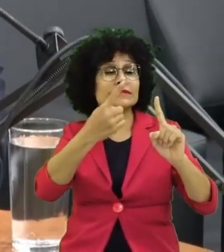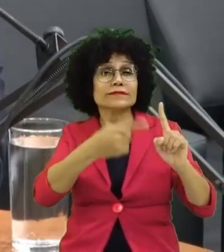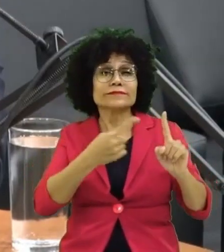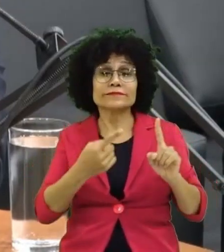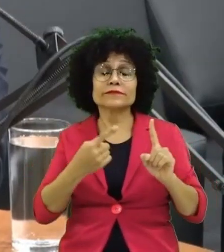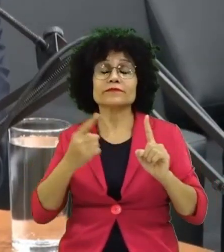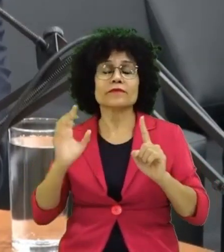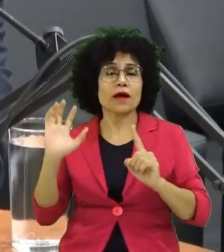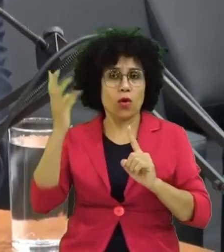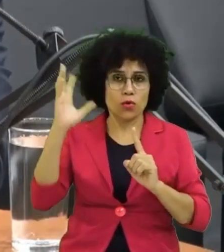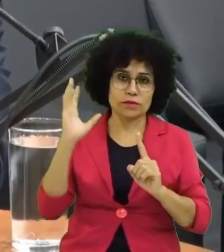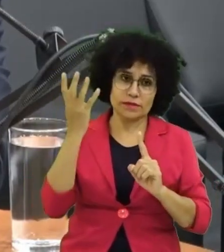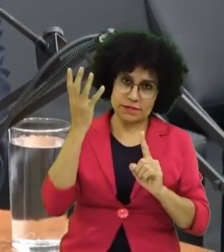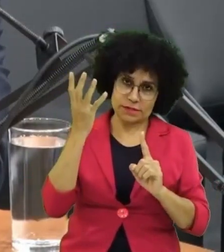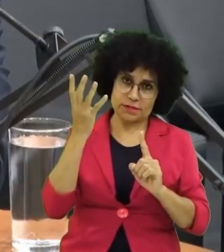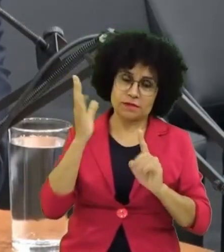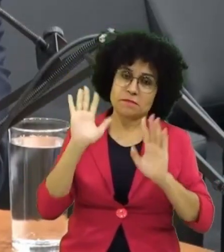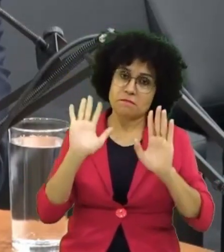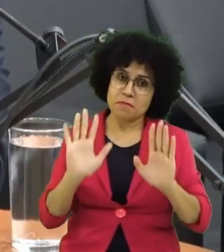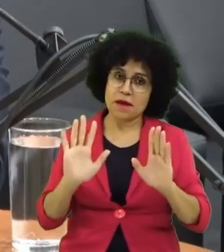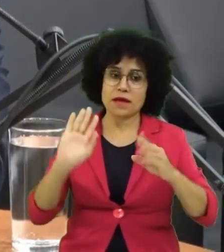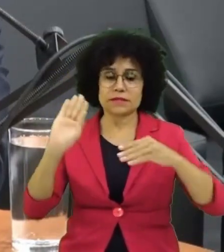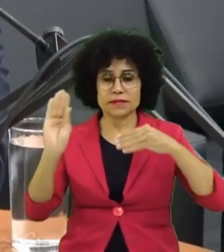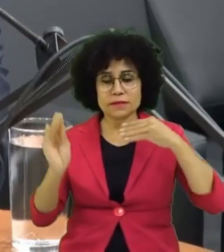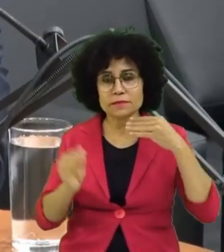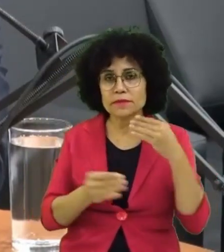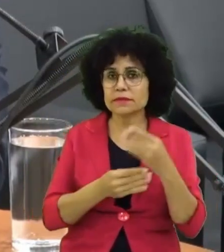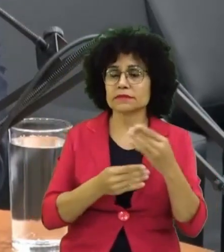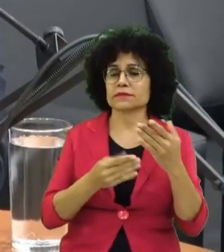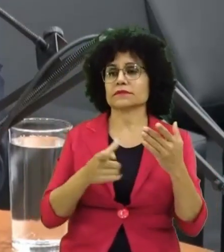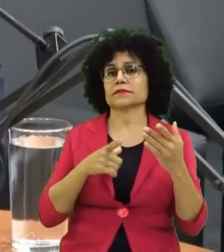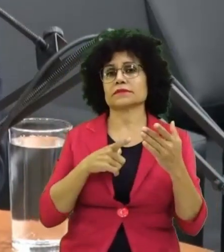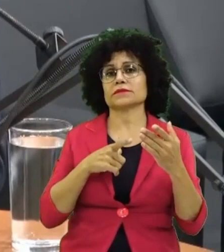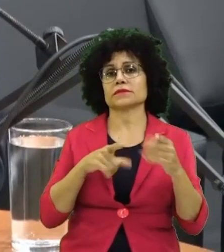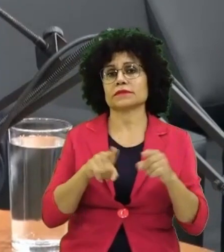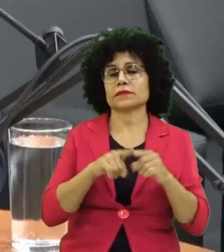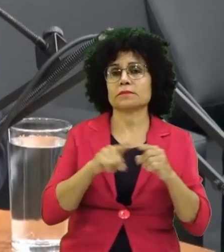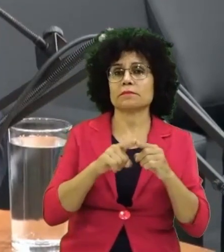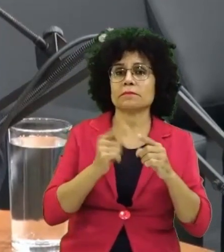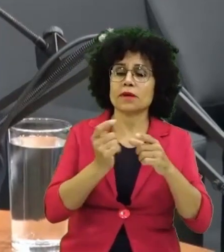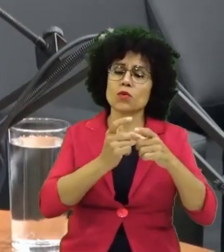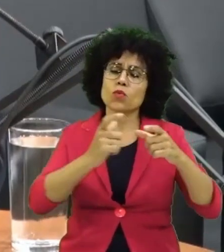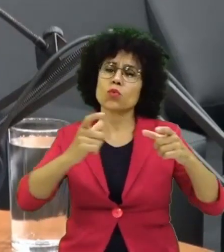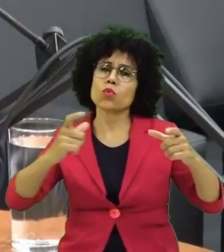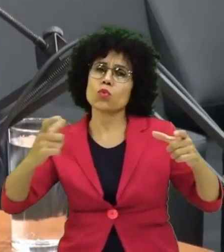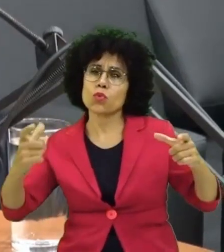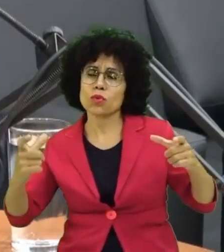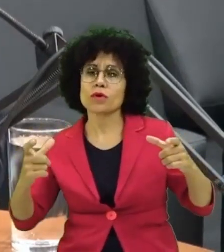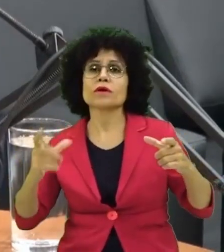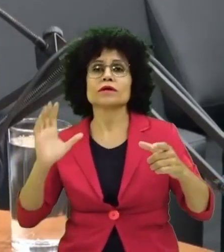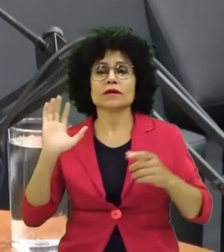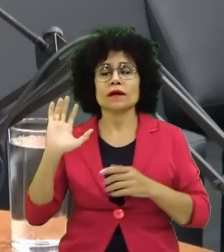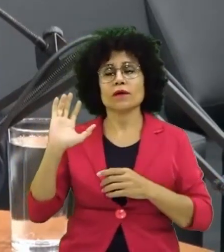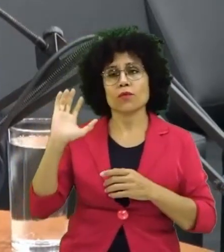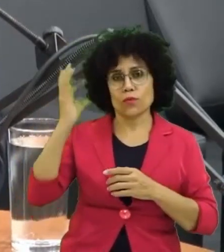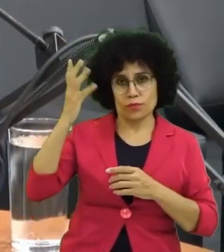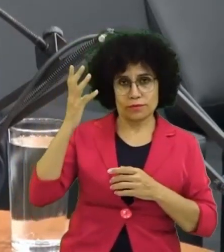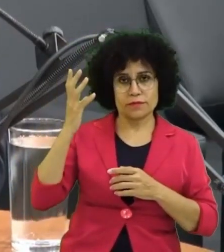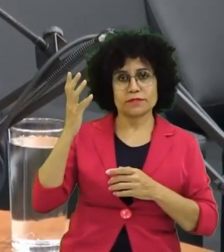do saneamento, mas a implementação, a extensão da rede, ela ocorreu de forma significativa aqui na capital do